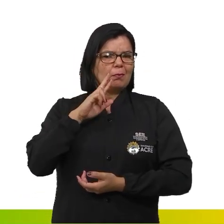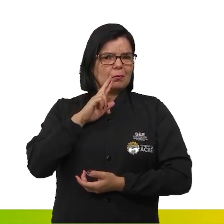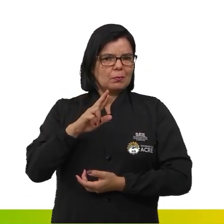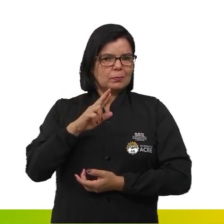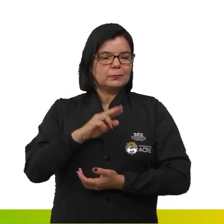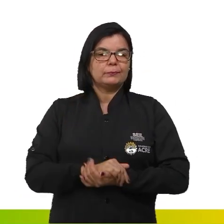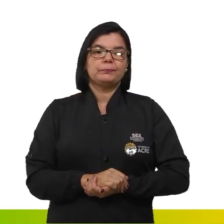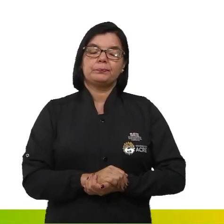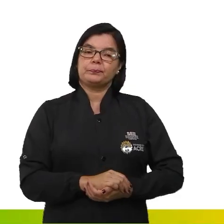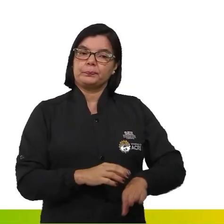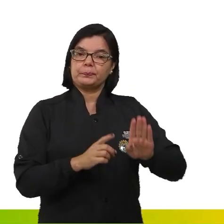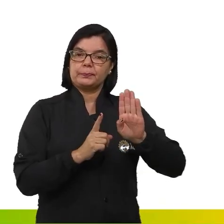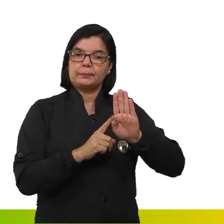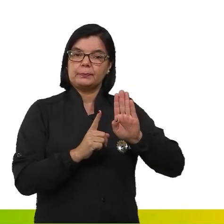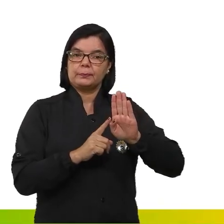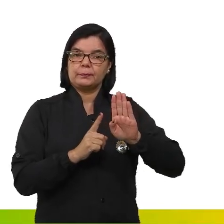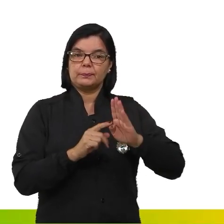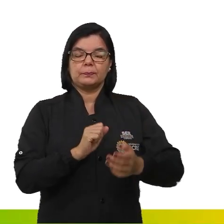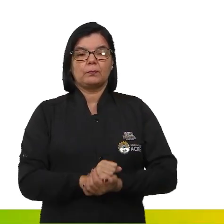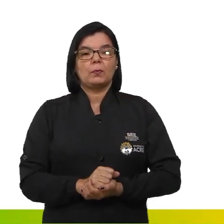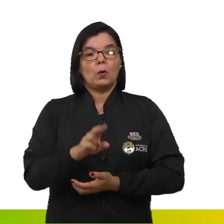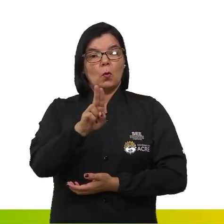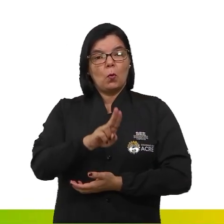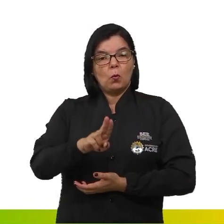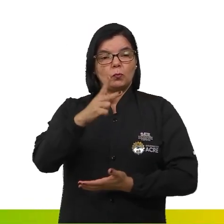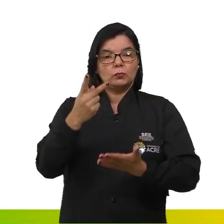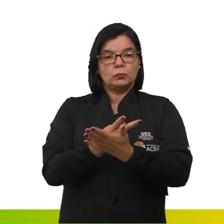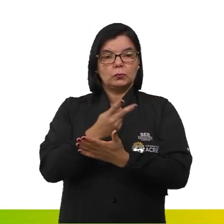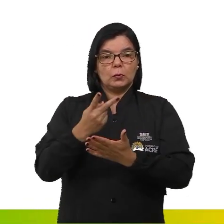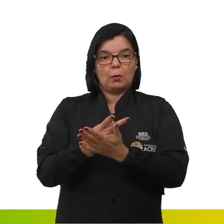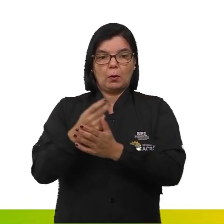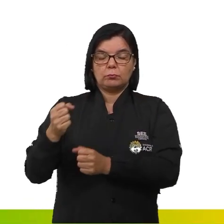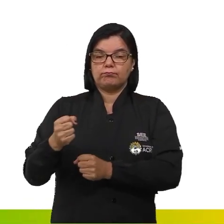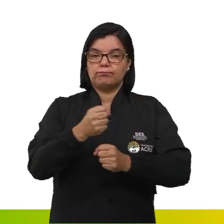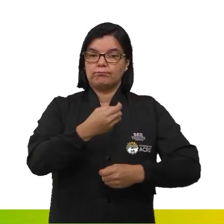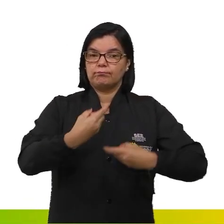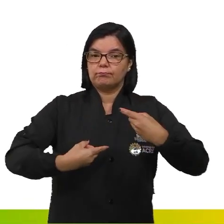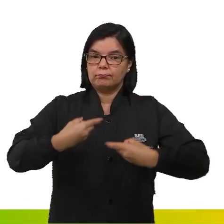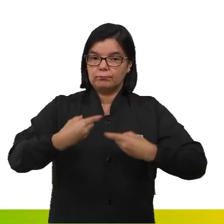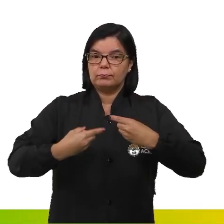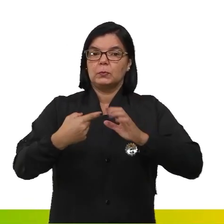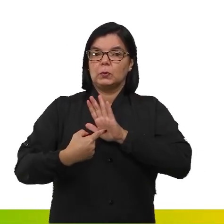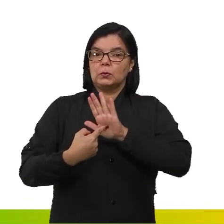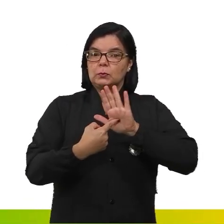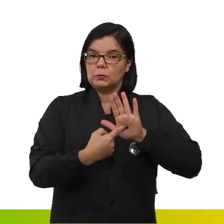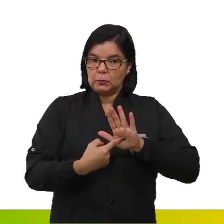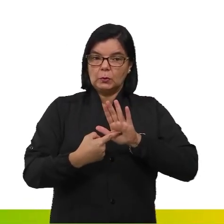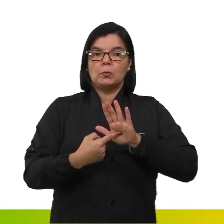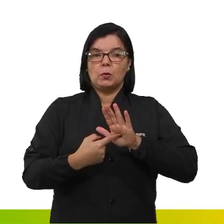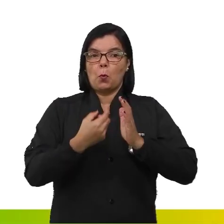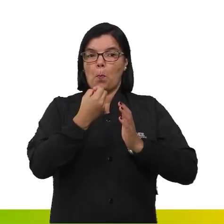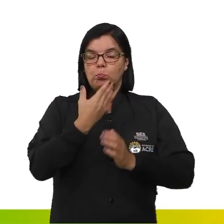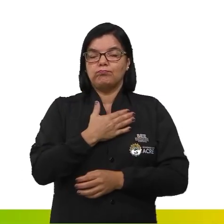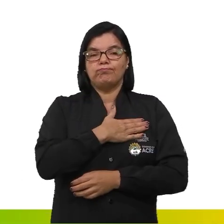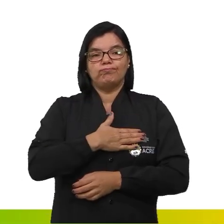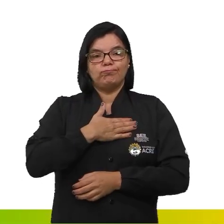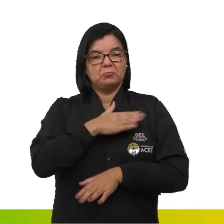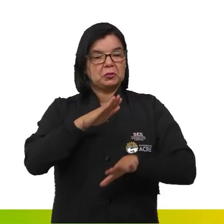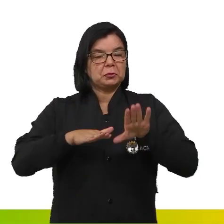alternativa? Vamos ver. Letra B. O uso indevido do poder político para promover o bem